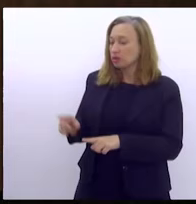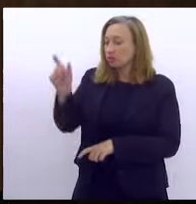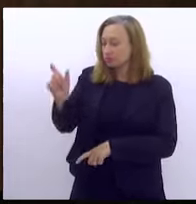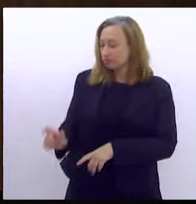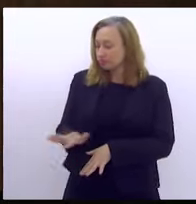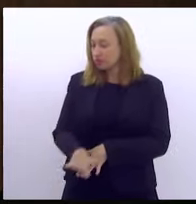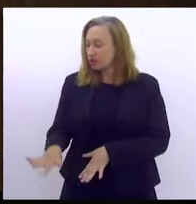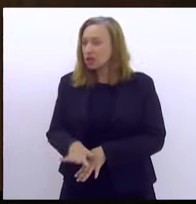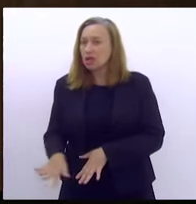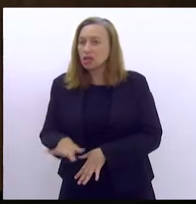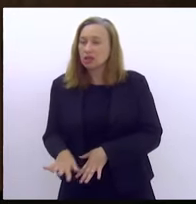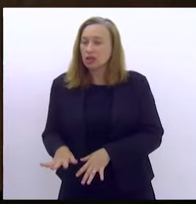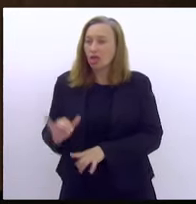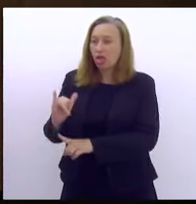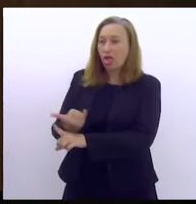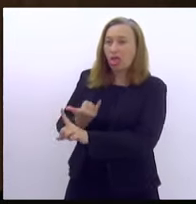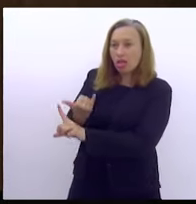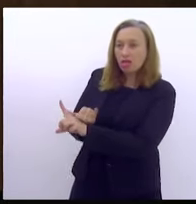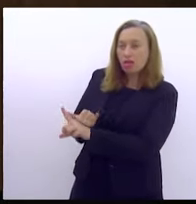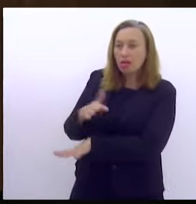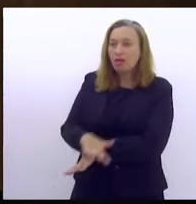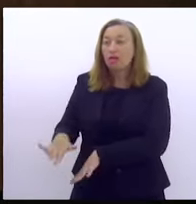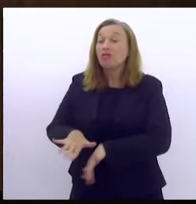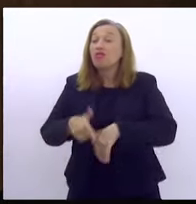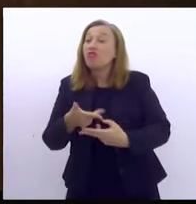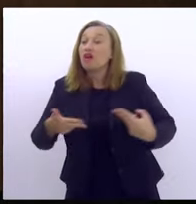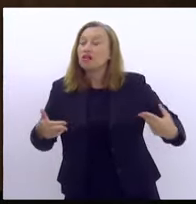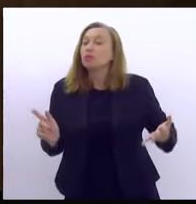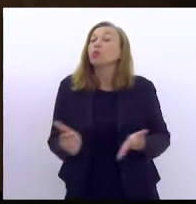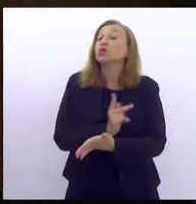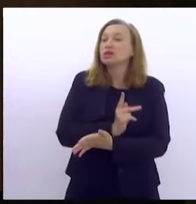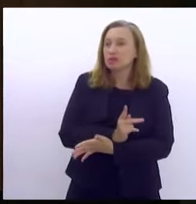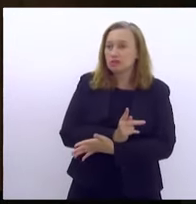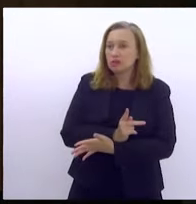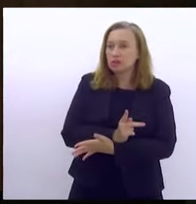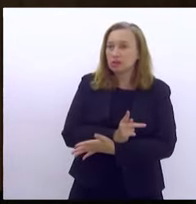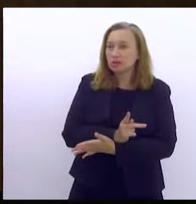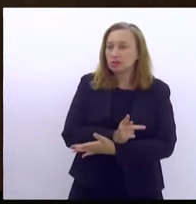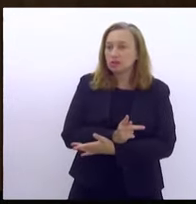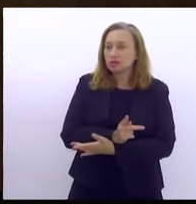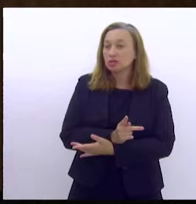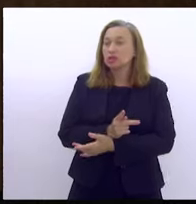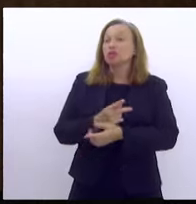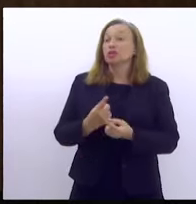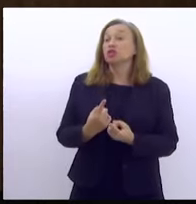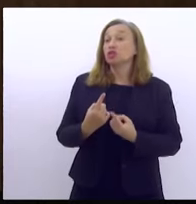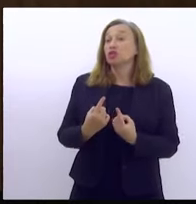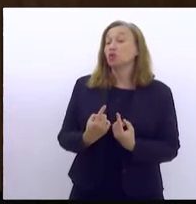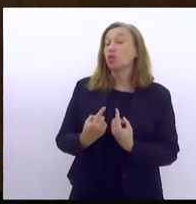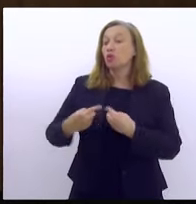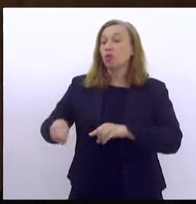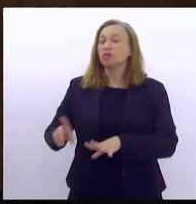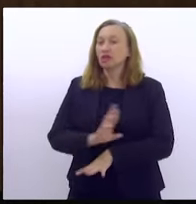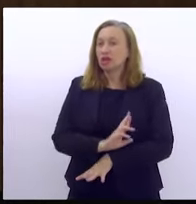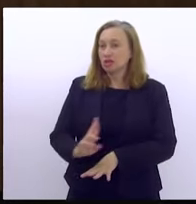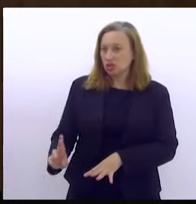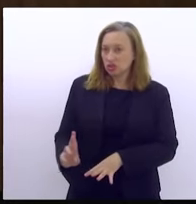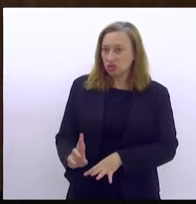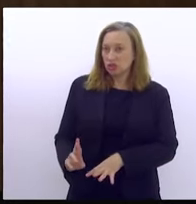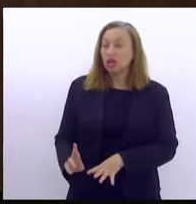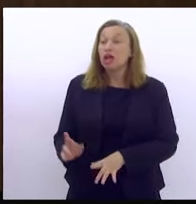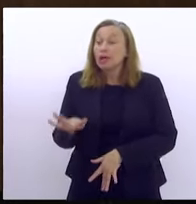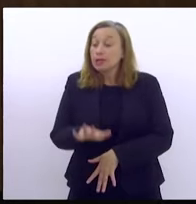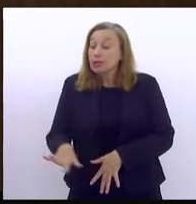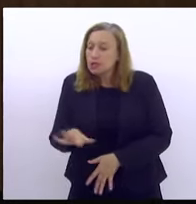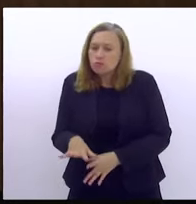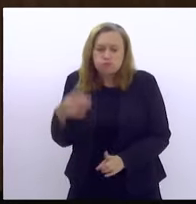ou fazendo bullying com a criança. Então, a gente tem vários casos de intolerância religiosa, de crianças traumatizadas que apanharam,